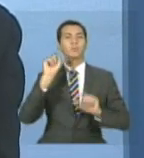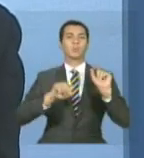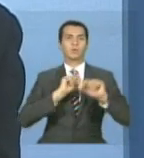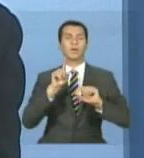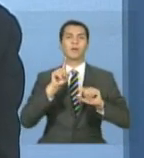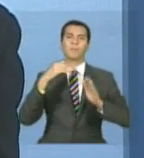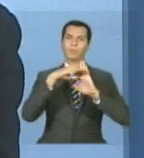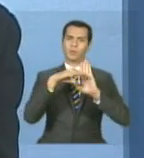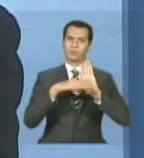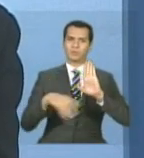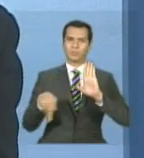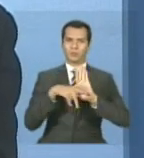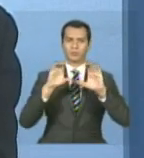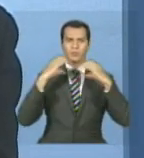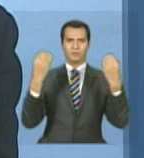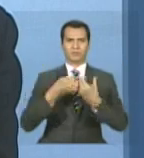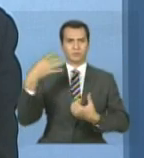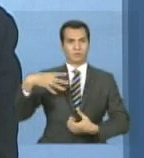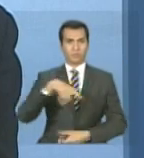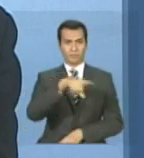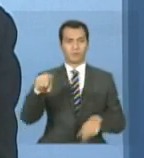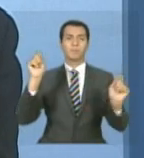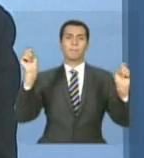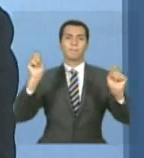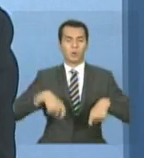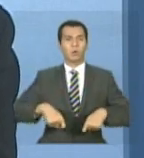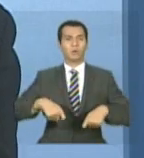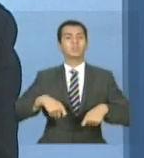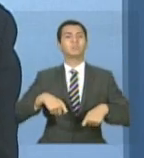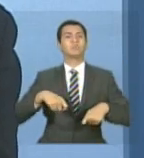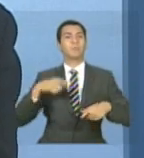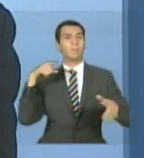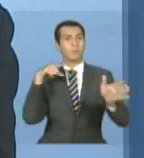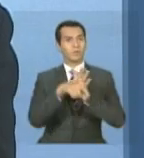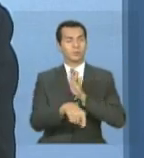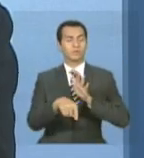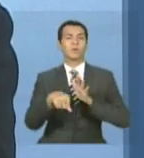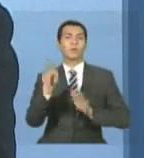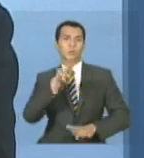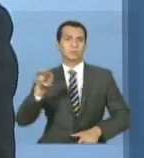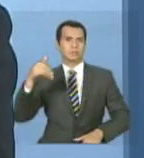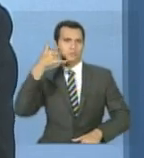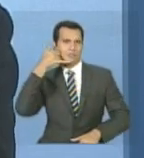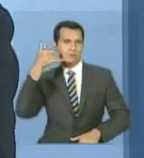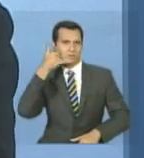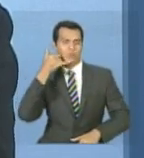4ª Conferência. E você pode enviar perguntas pelo telefone.